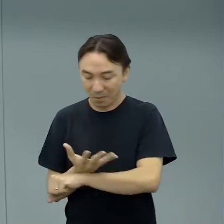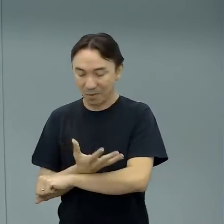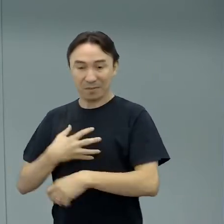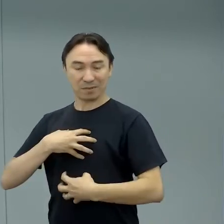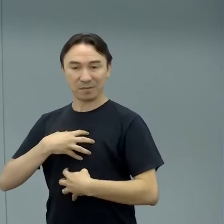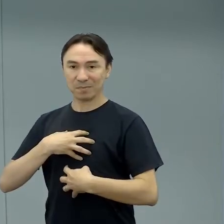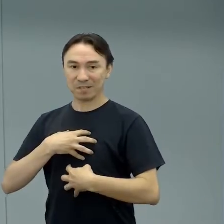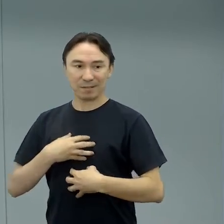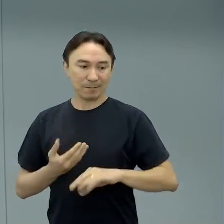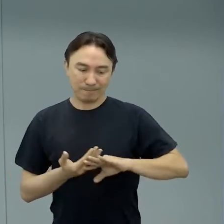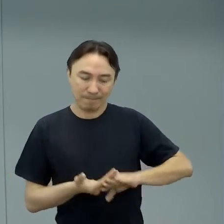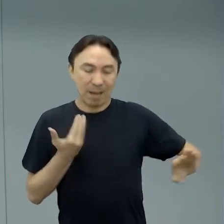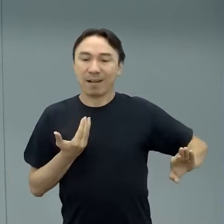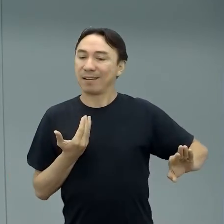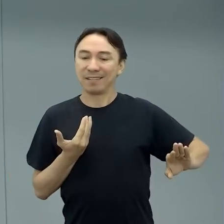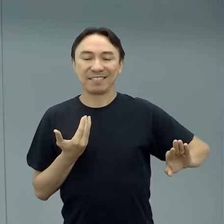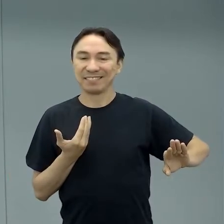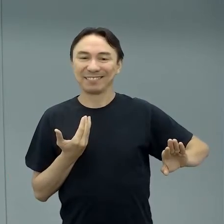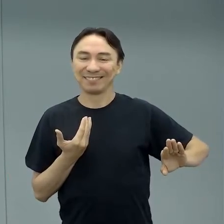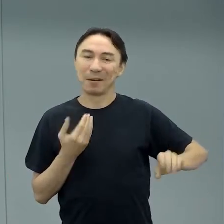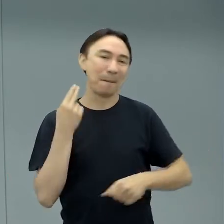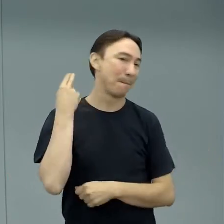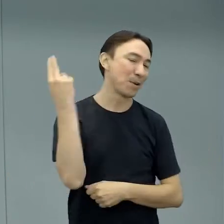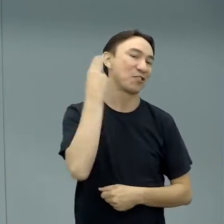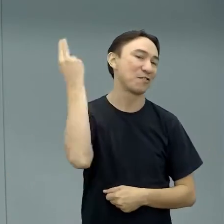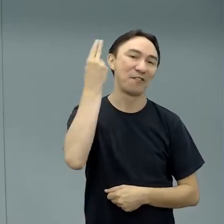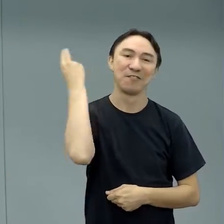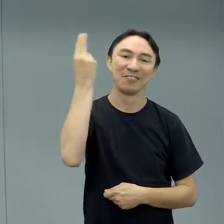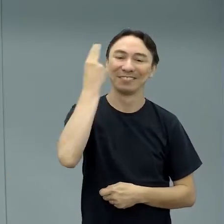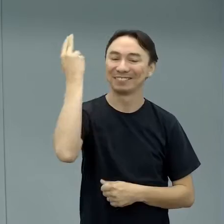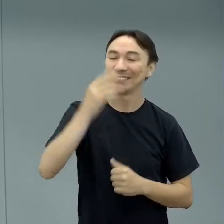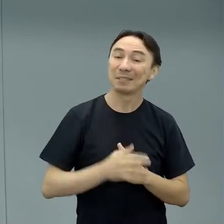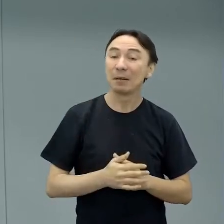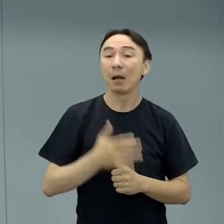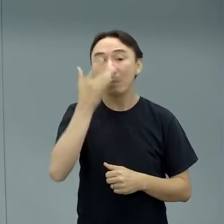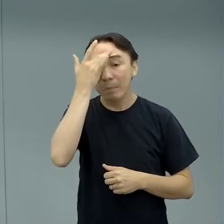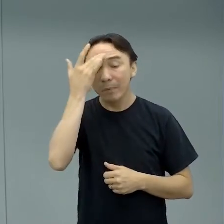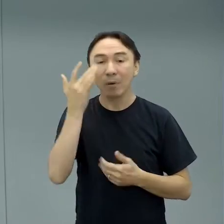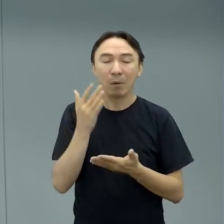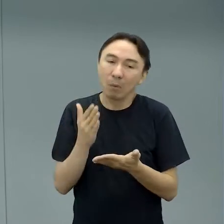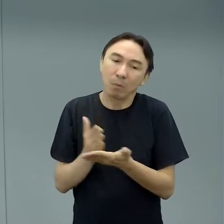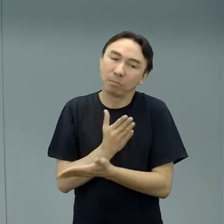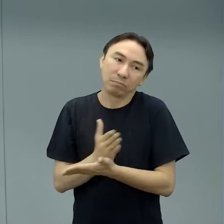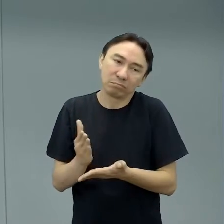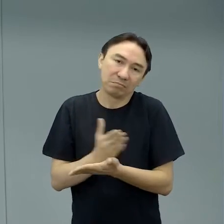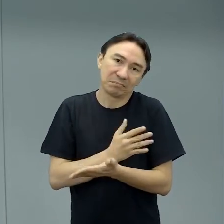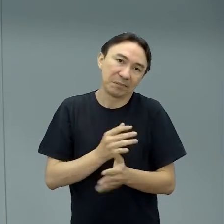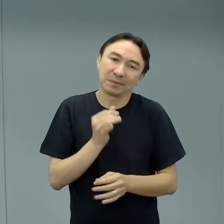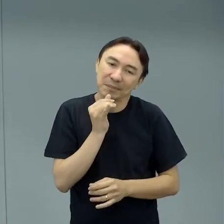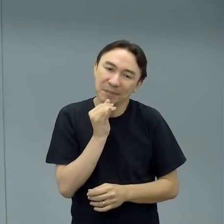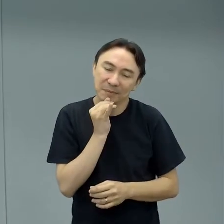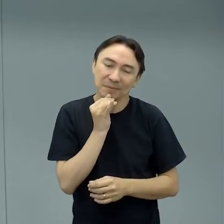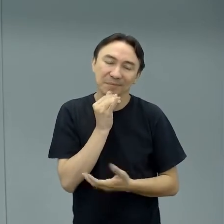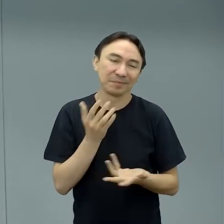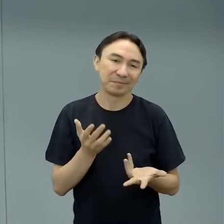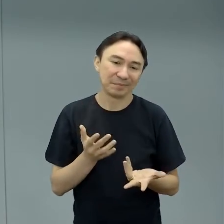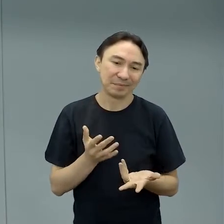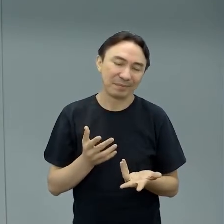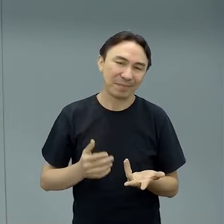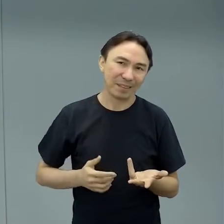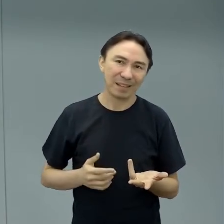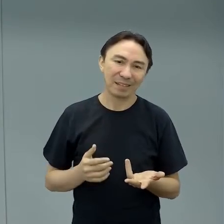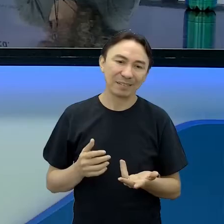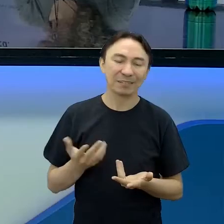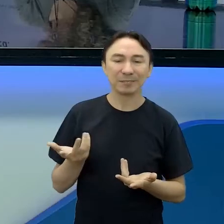alguns até, de repente, não funcione, porque você tem aí, o que eu posso falar? Não vou falar problema, como